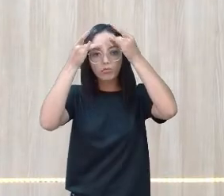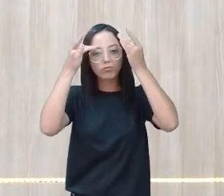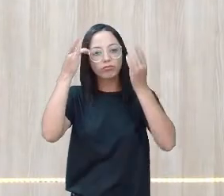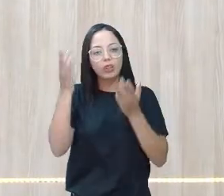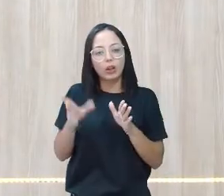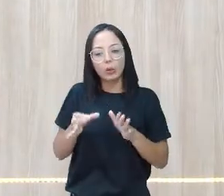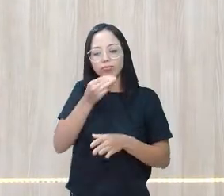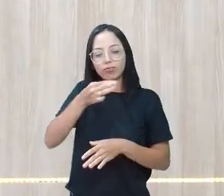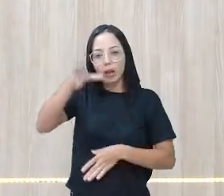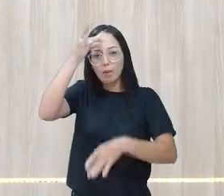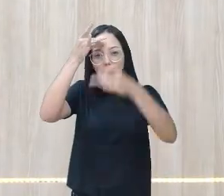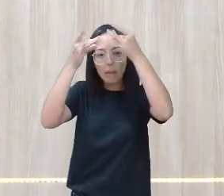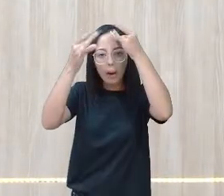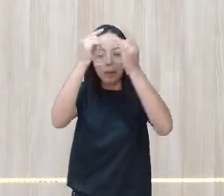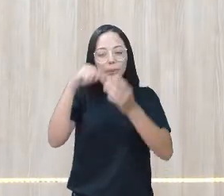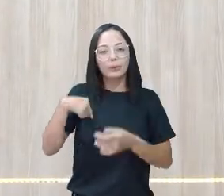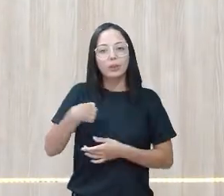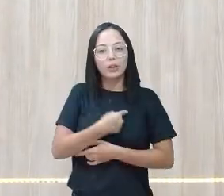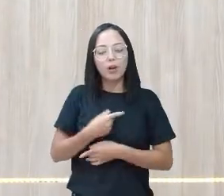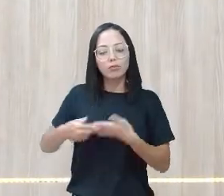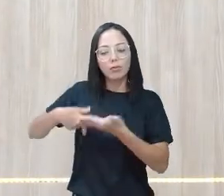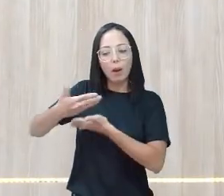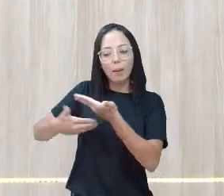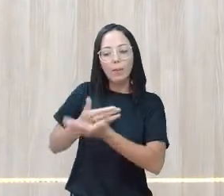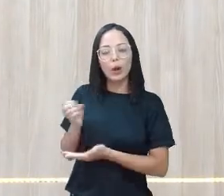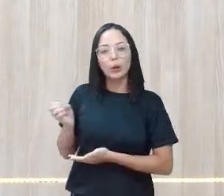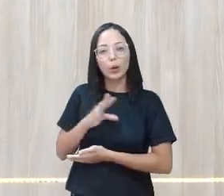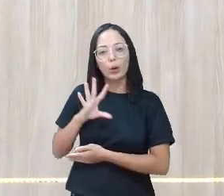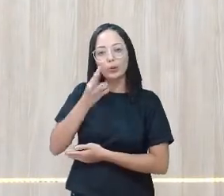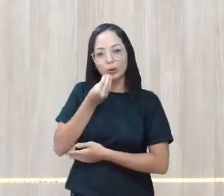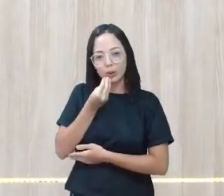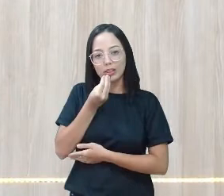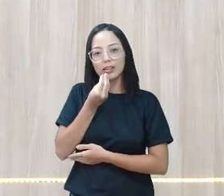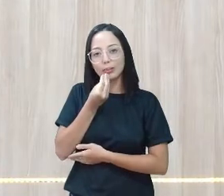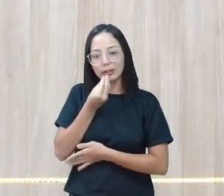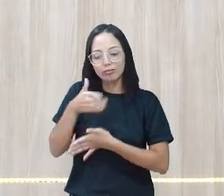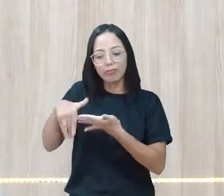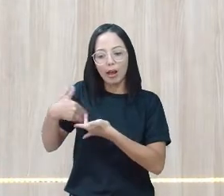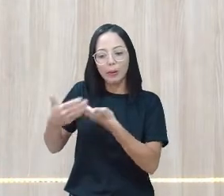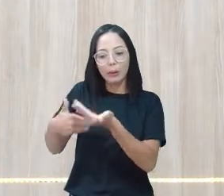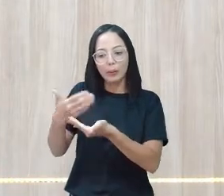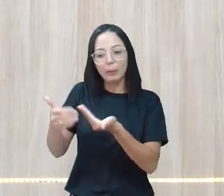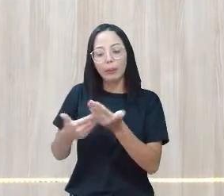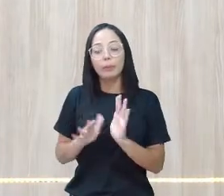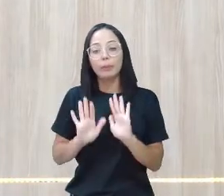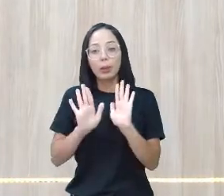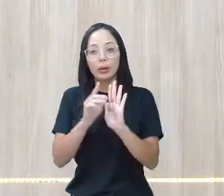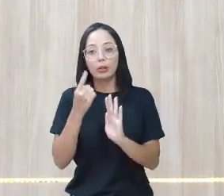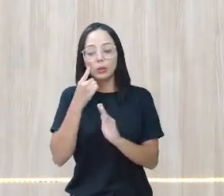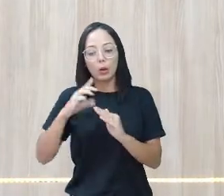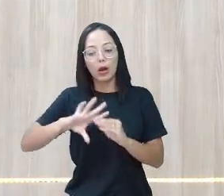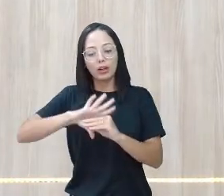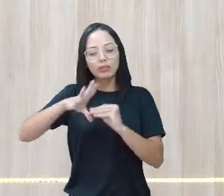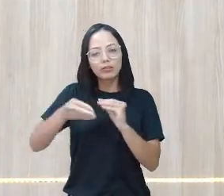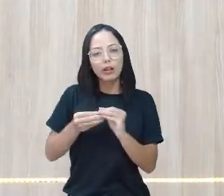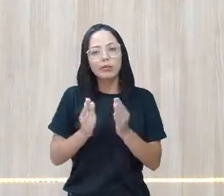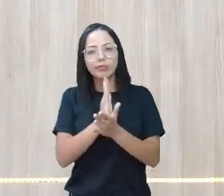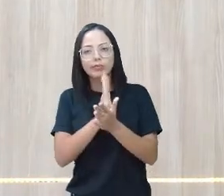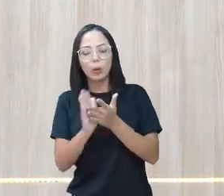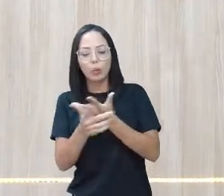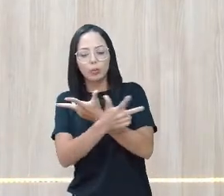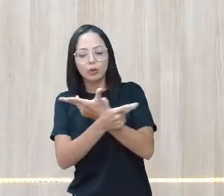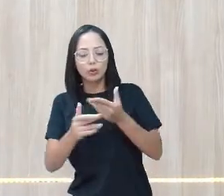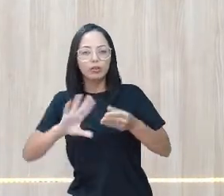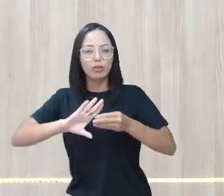nossa cabeça e que a gente possa ancorar novos conhecimentos a partir desses. Mas a gente vai acrescentar mais algumas coisas,